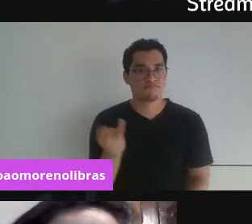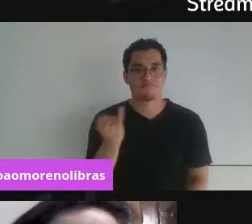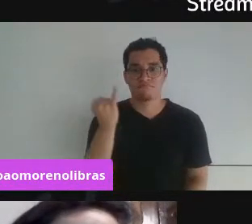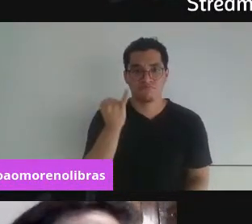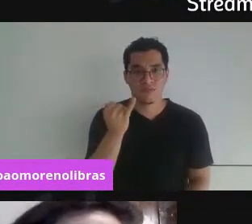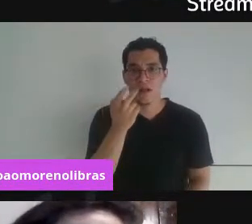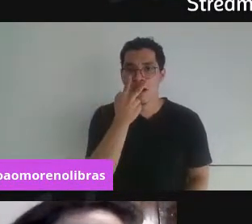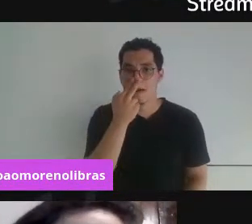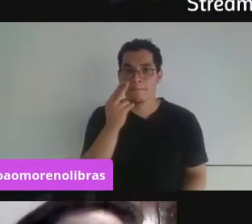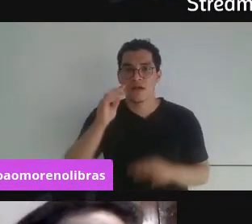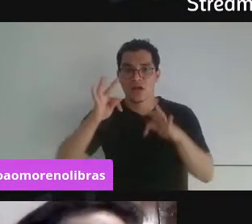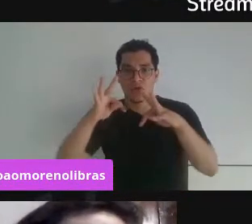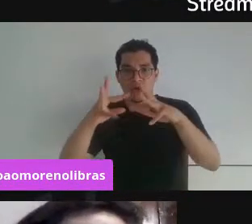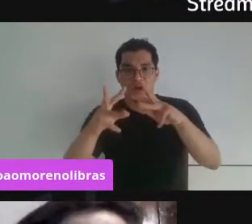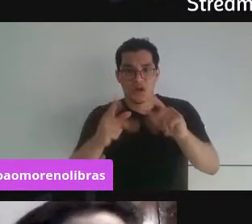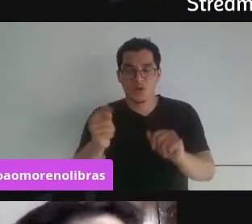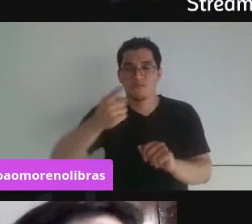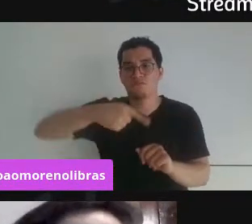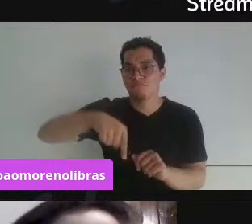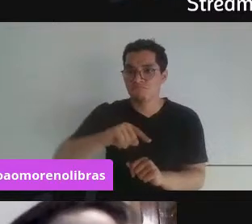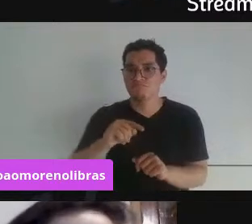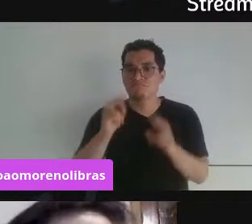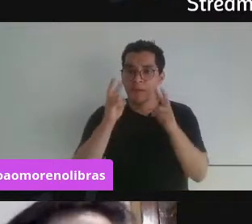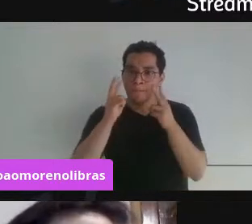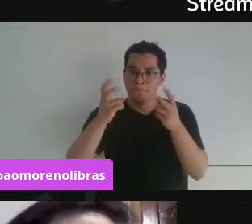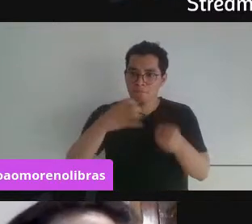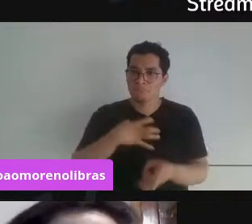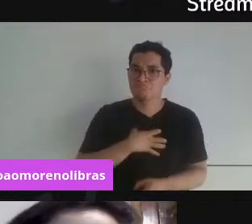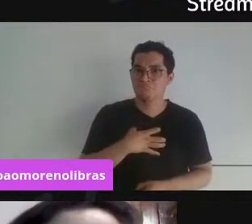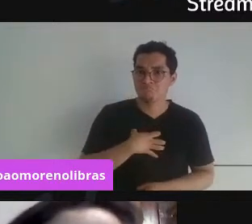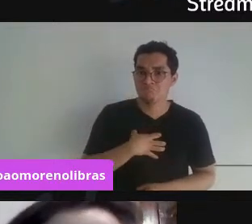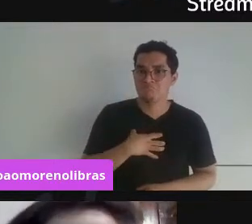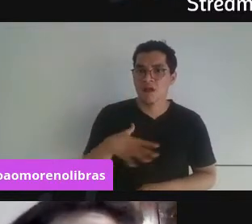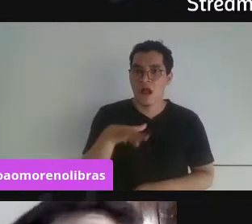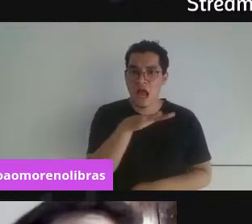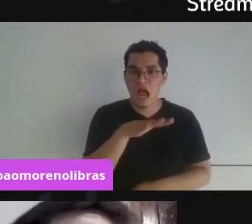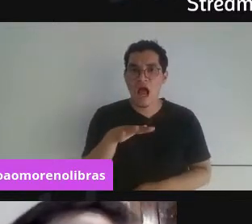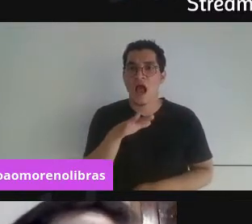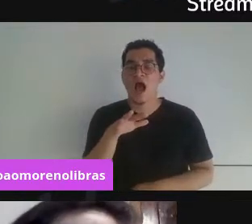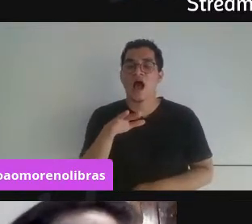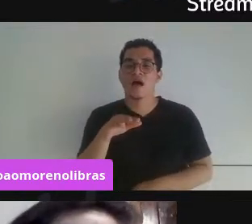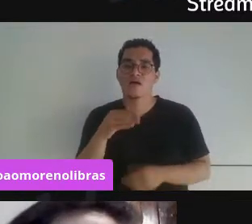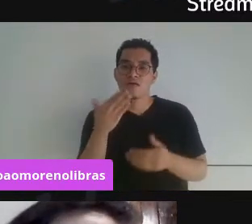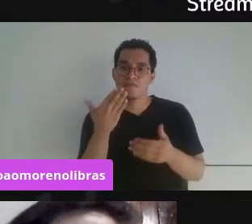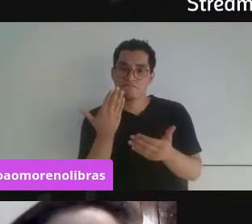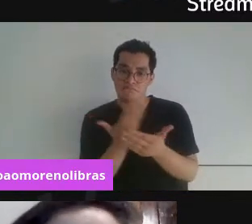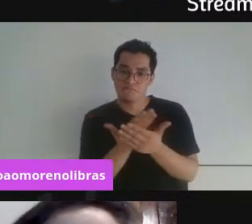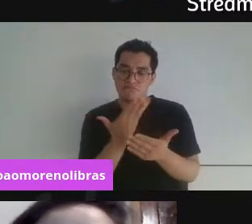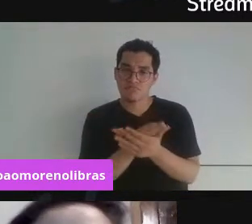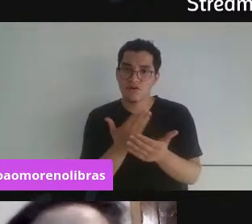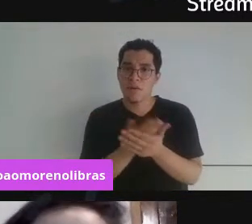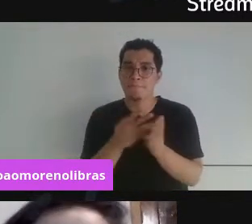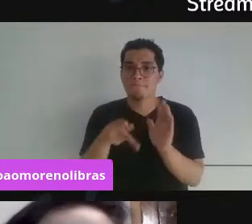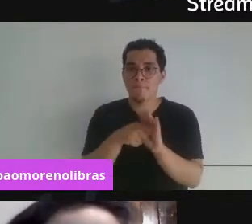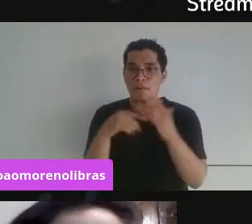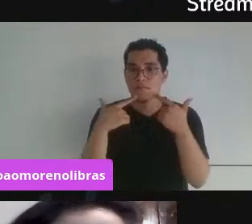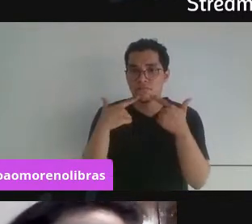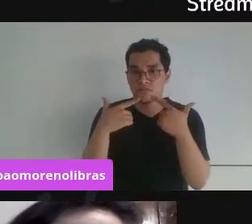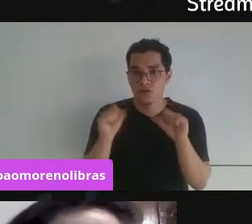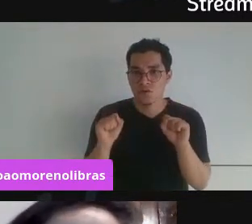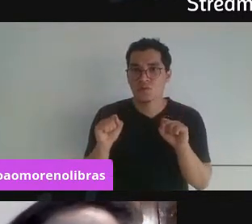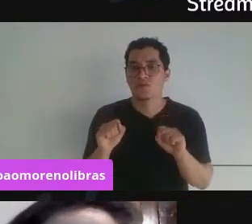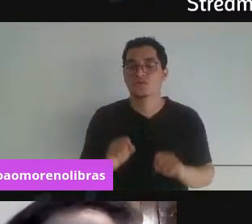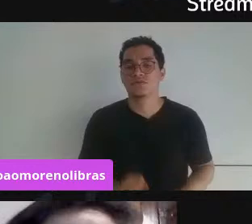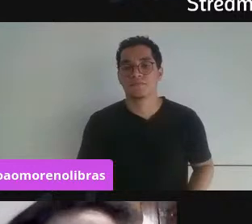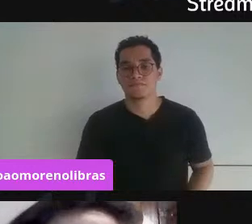né, que possa se interessar mais por essa área de estudos da linguística. Né? Então, acho que a gente aprendeu muito hoje